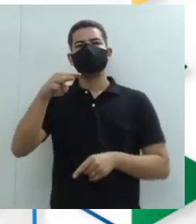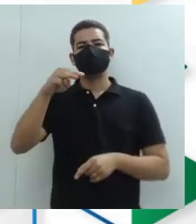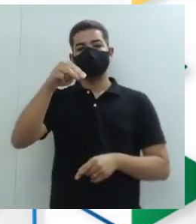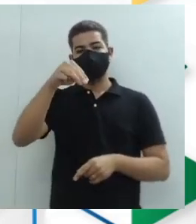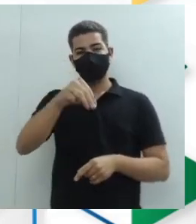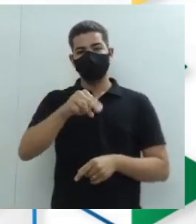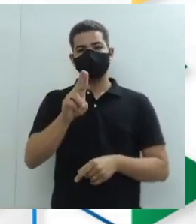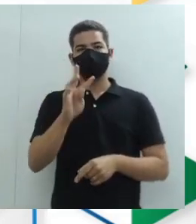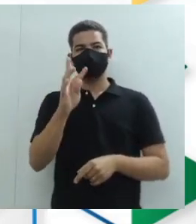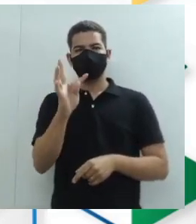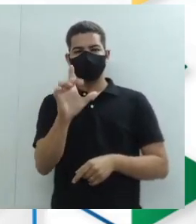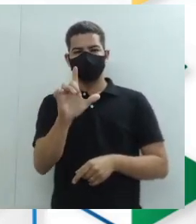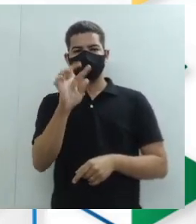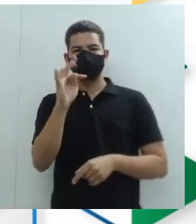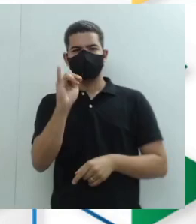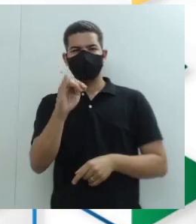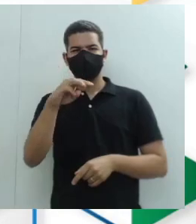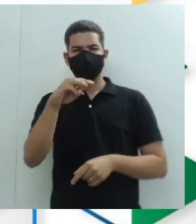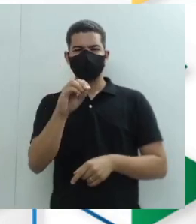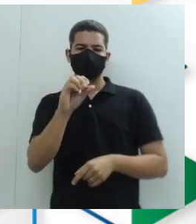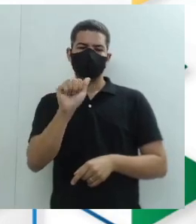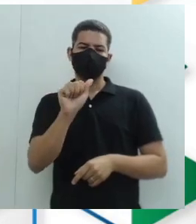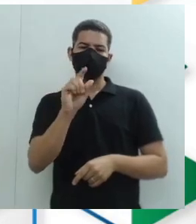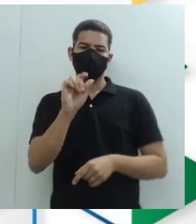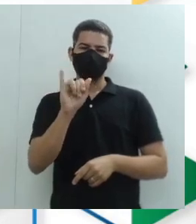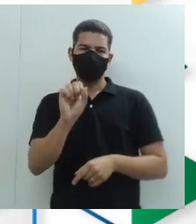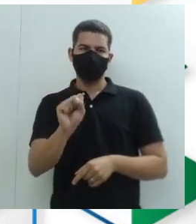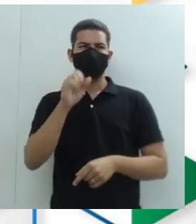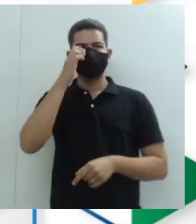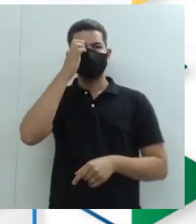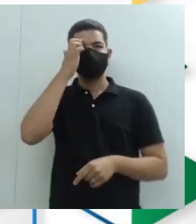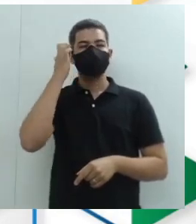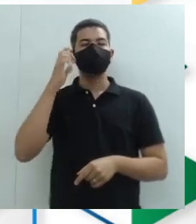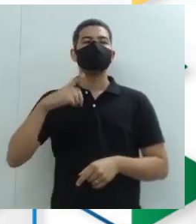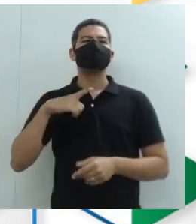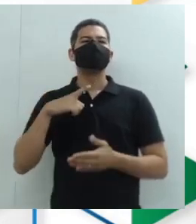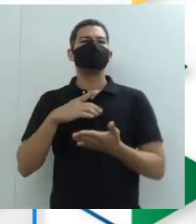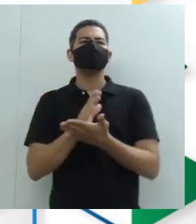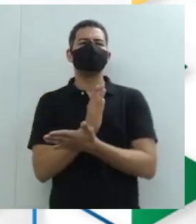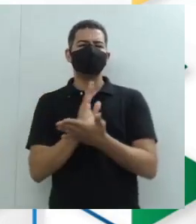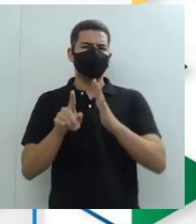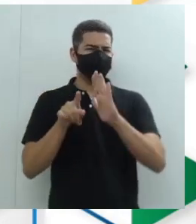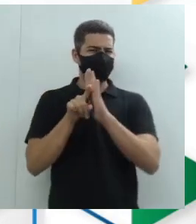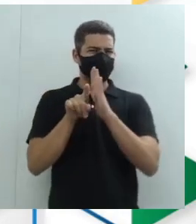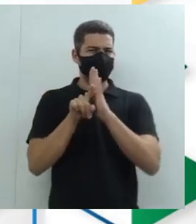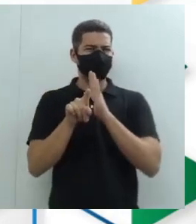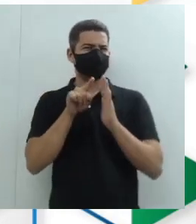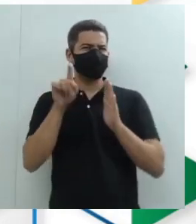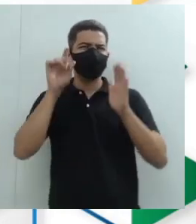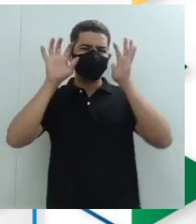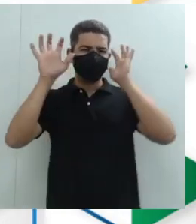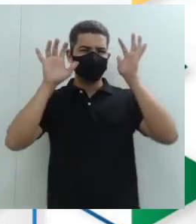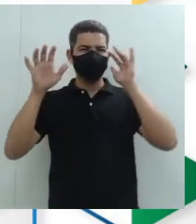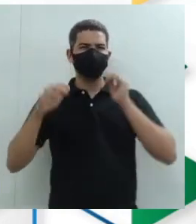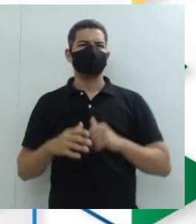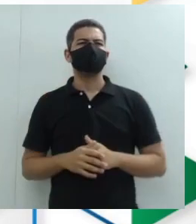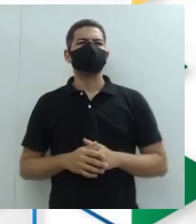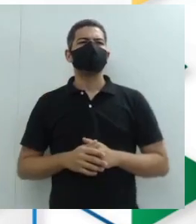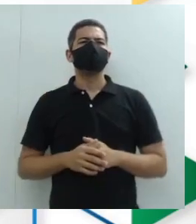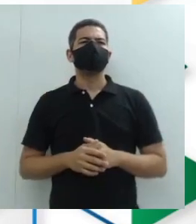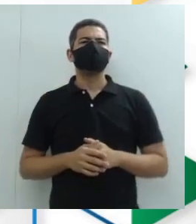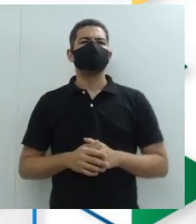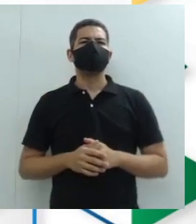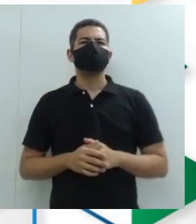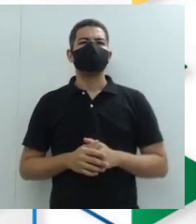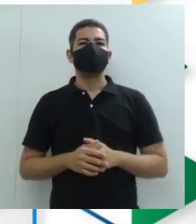ok? Então vamos lá. Passando adiante, trouxe aqui algumas perguntinhas para a gente poder pensar um pouco. A